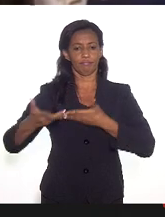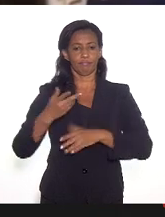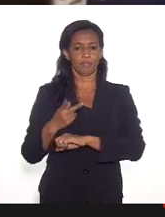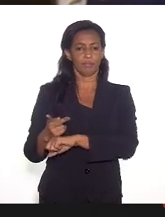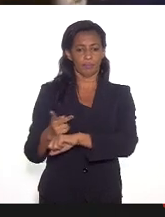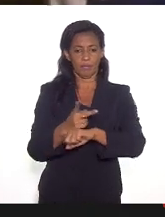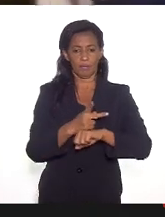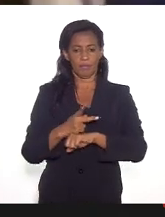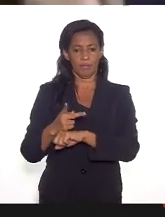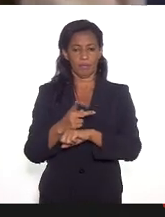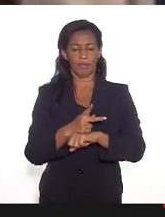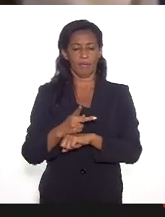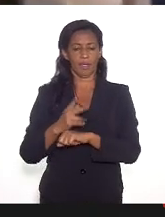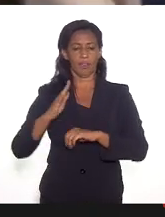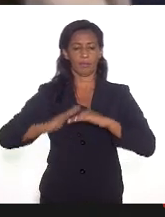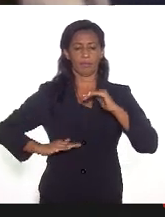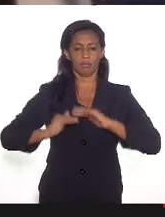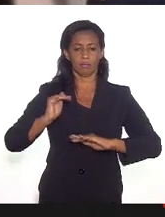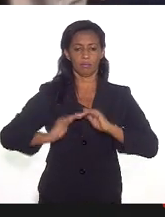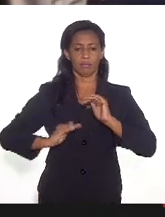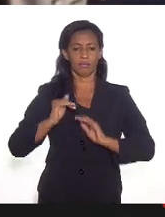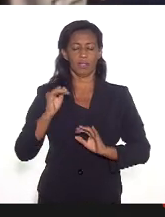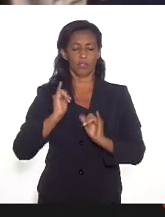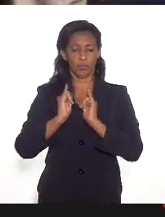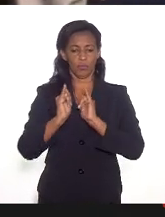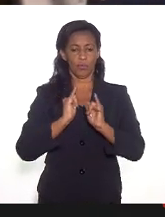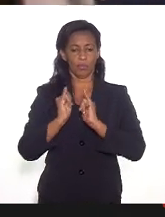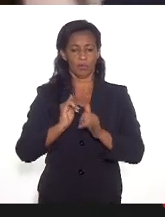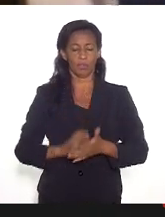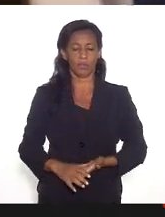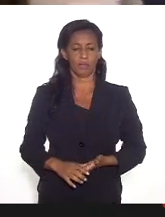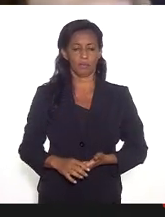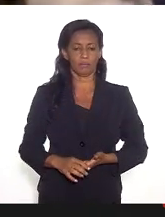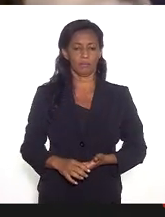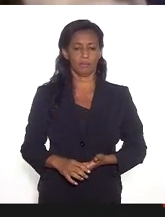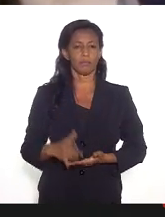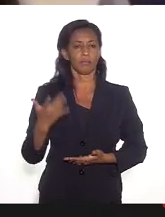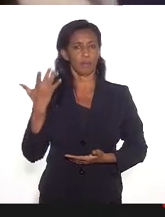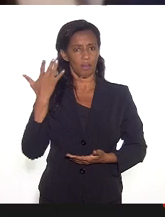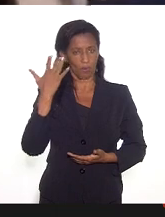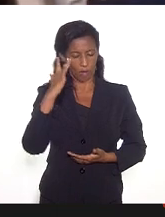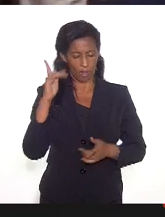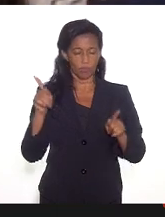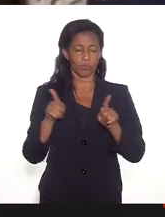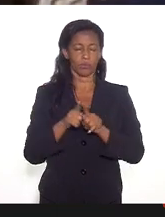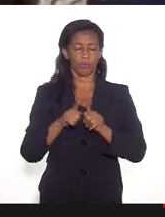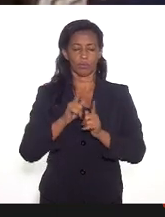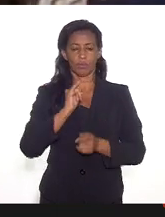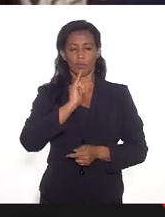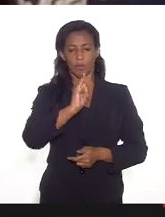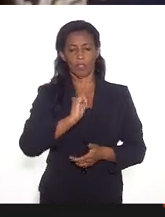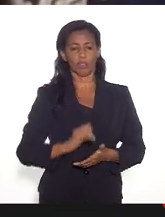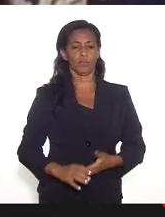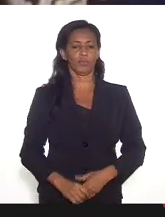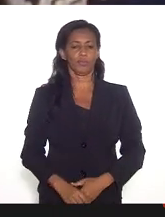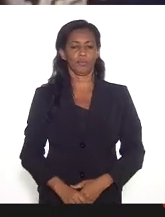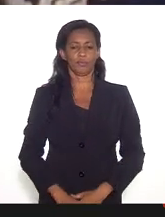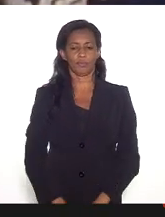busca dessa eficiência de informação. Então, eu acho que eu também respondo à deputada Magra,